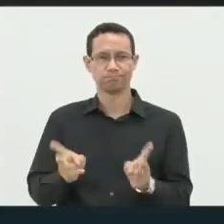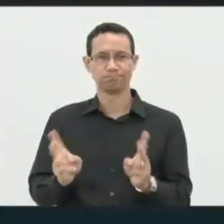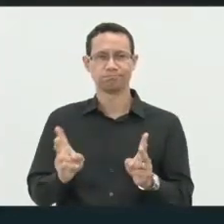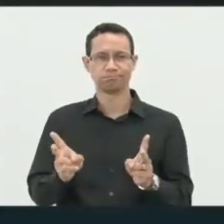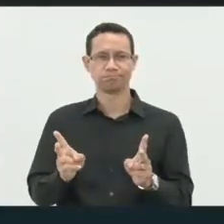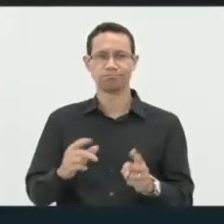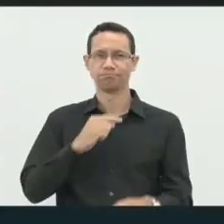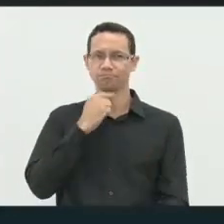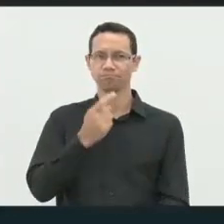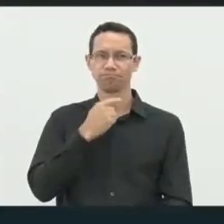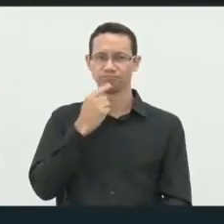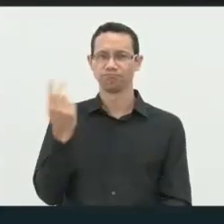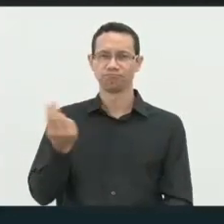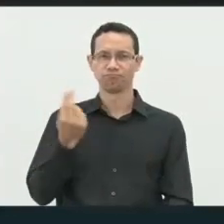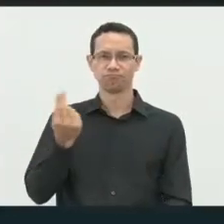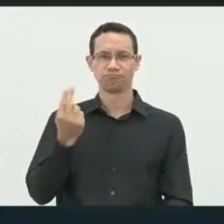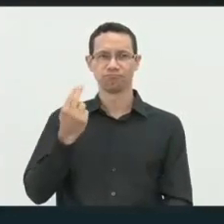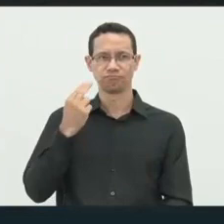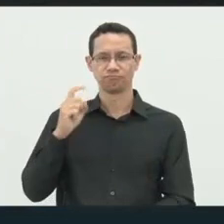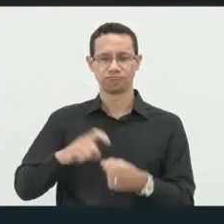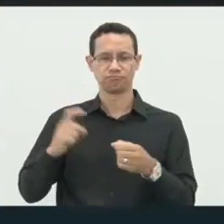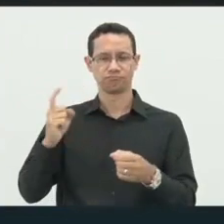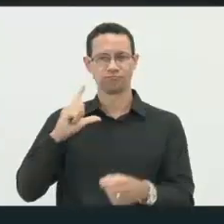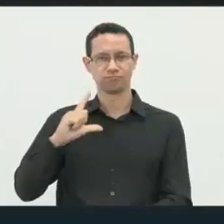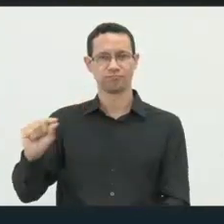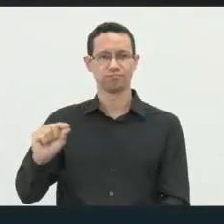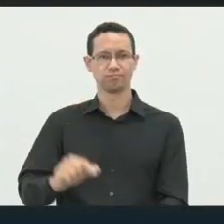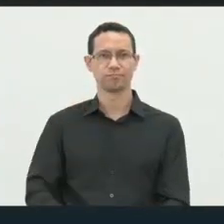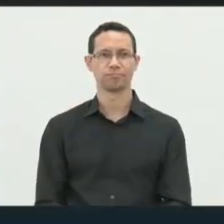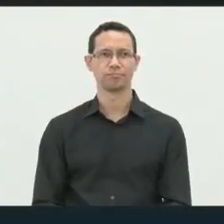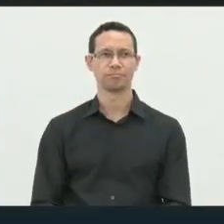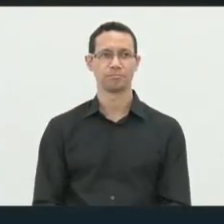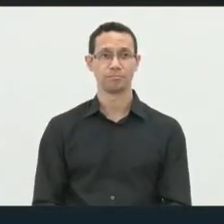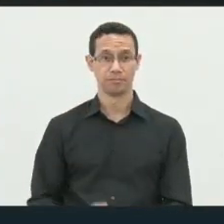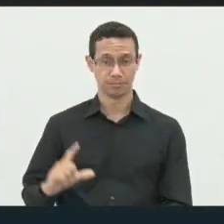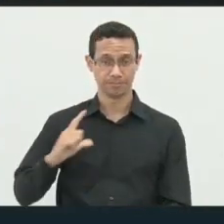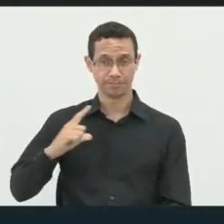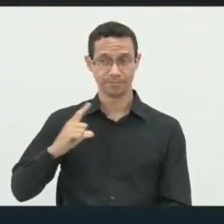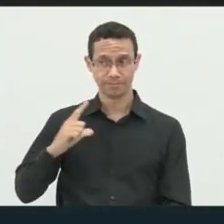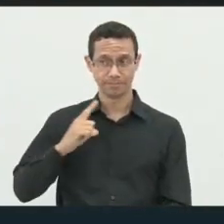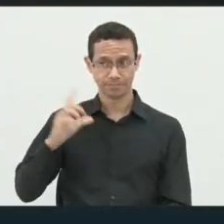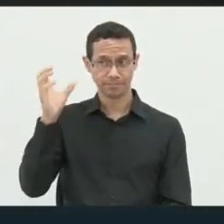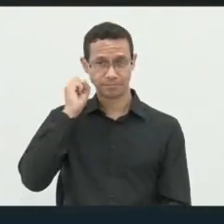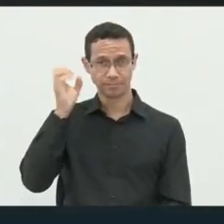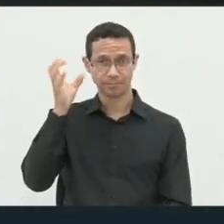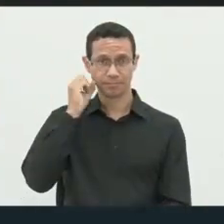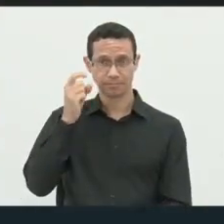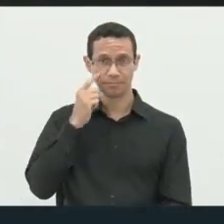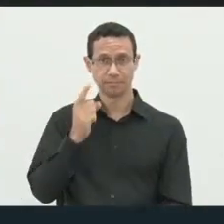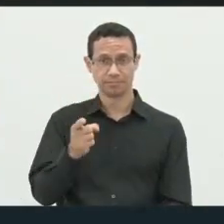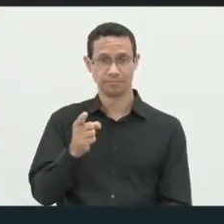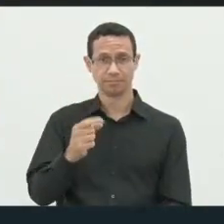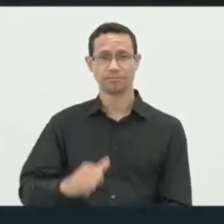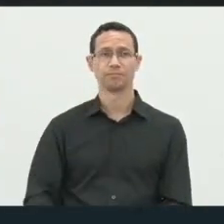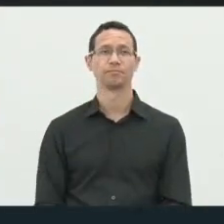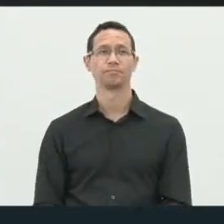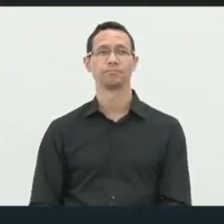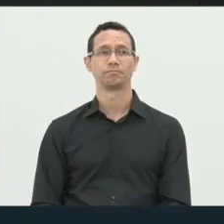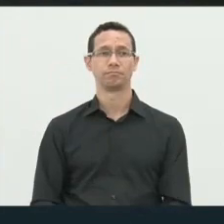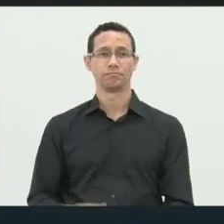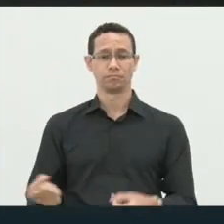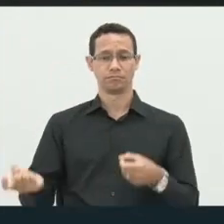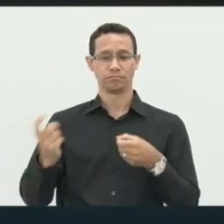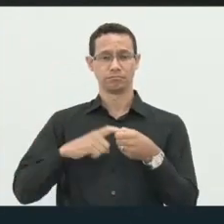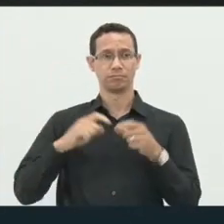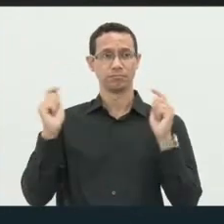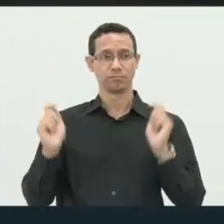né vejo que ele não está aqui aliás se o vereador Jorginho estiver me ouvindo É se vossa excelência voltada agora